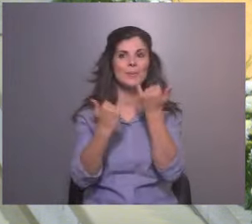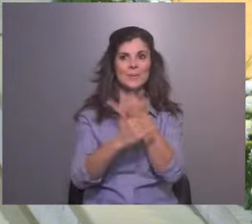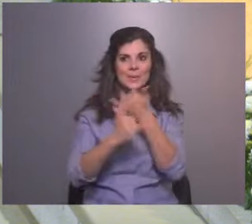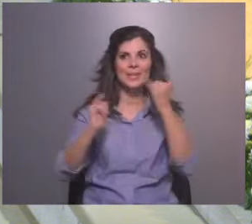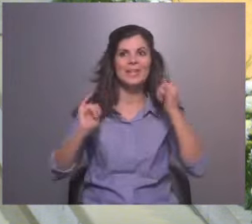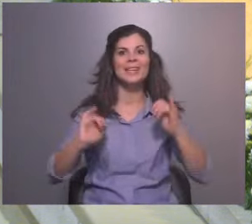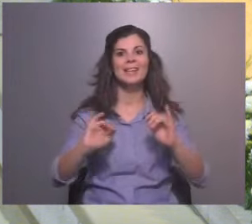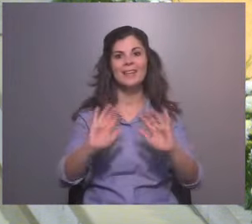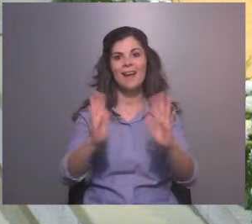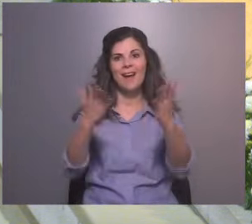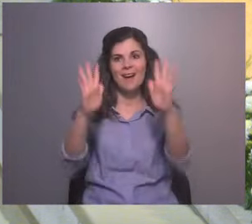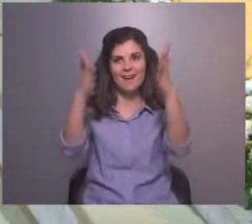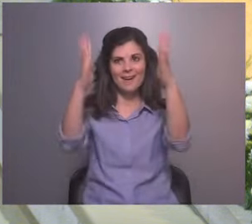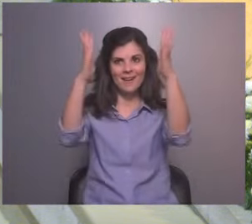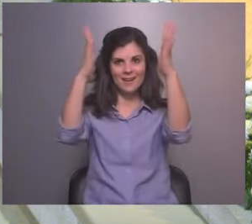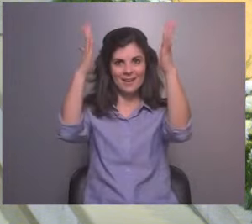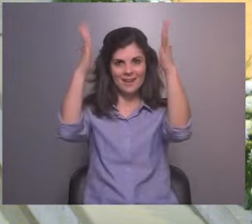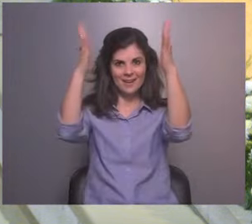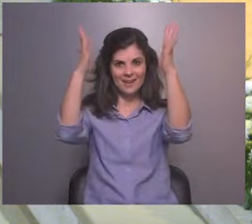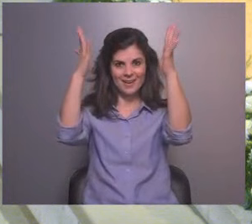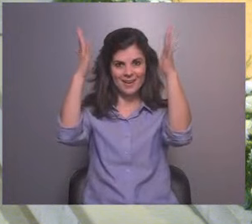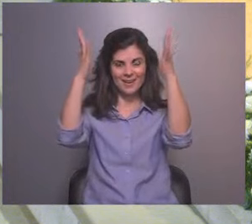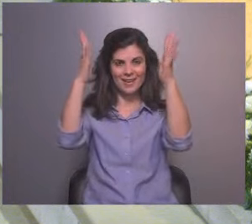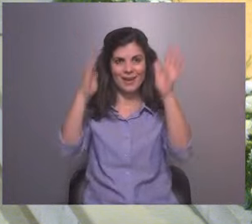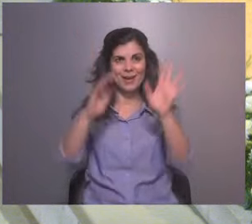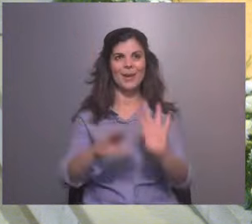Aleluia.